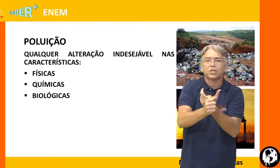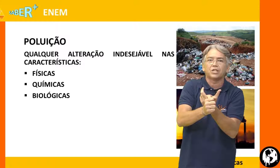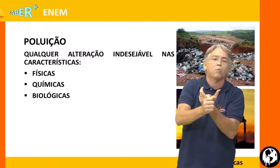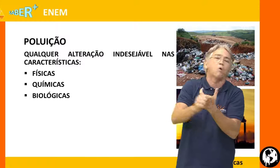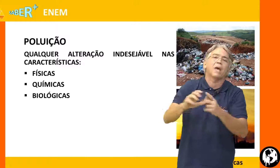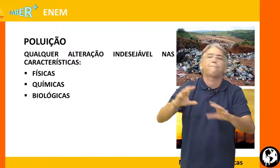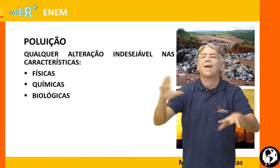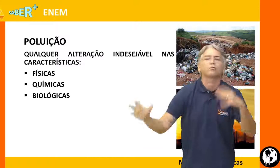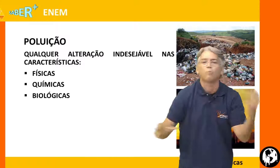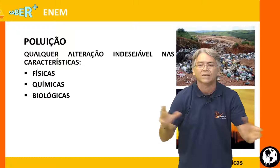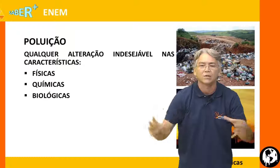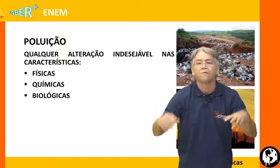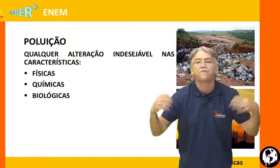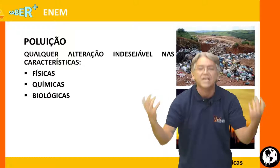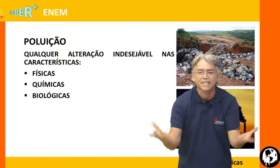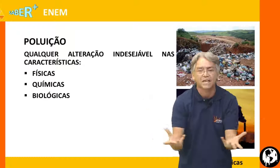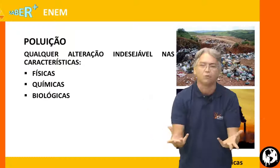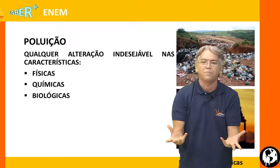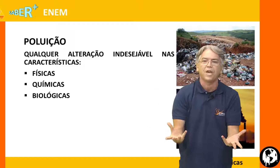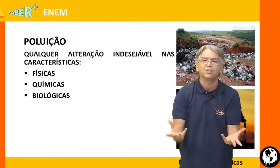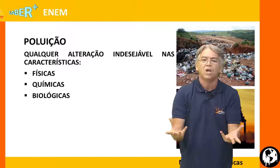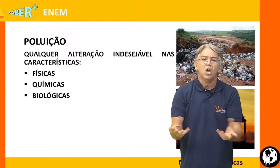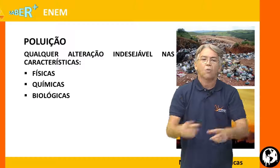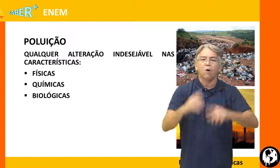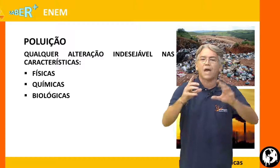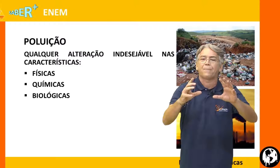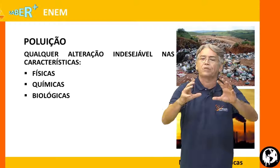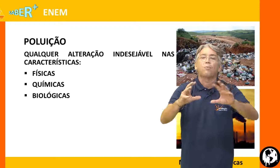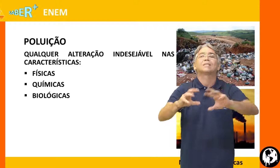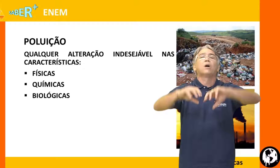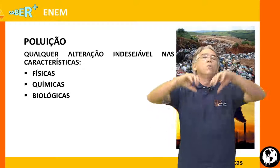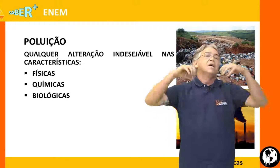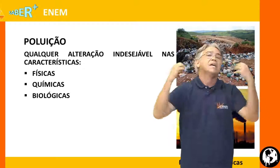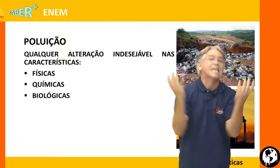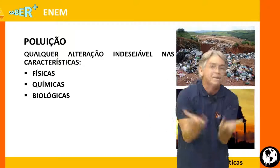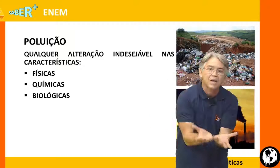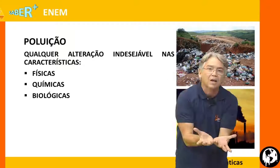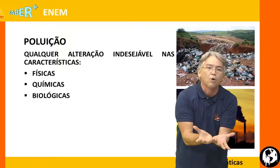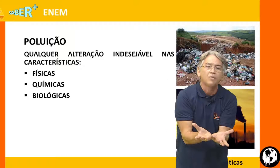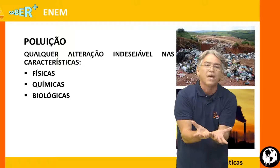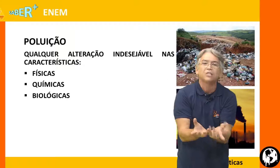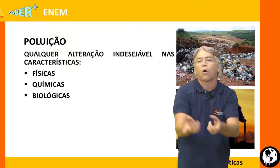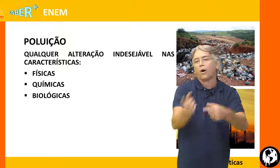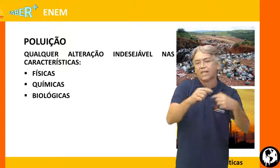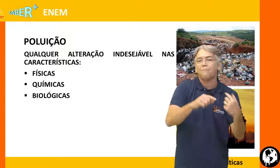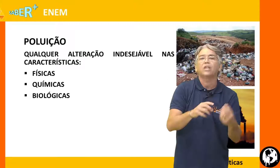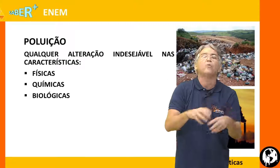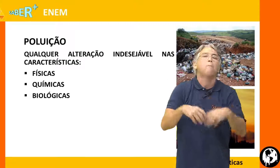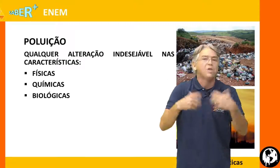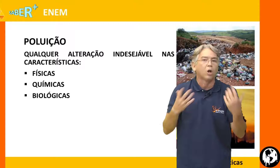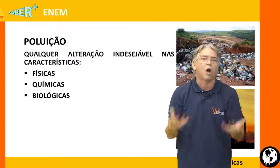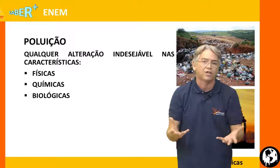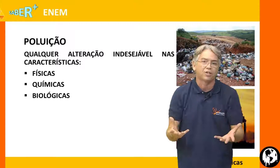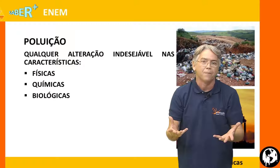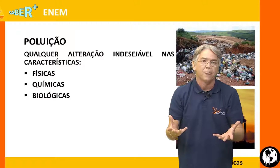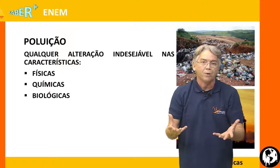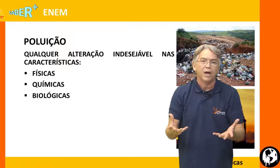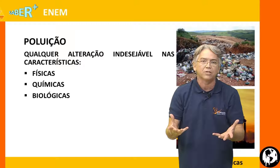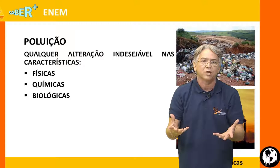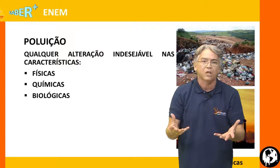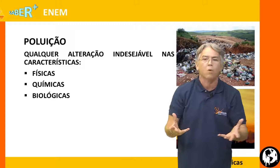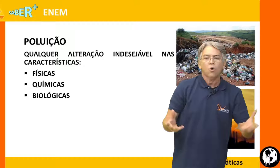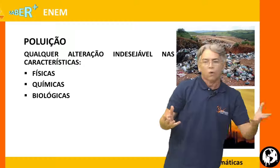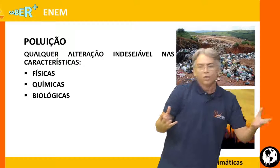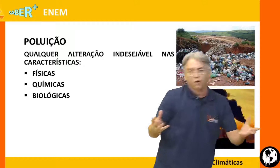ou seja, qualquer perturbação física do ambiente, qualquer perturbação química do ambiente ou até mesmo biológica, não é